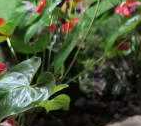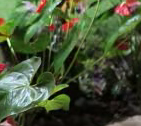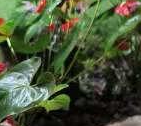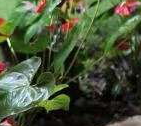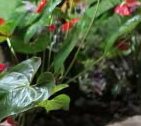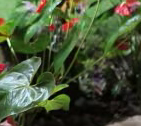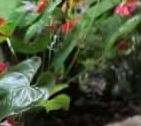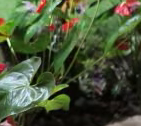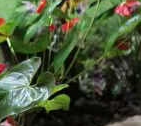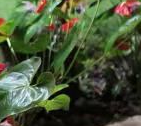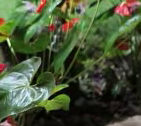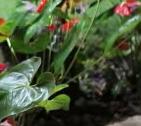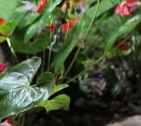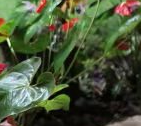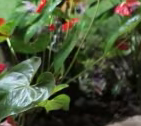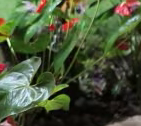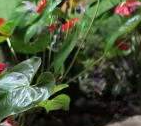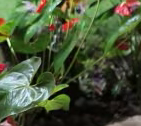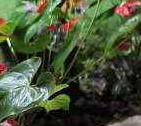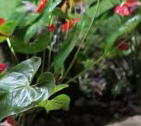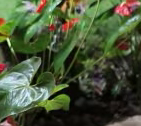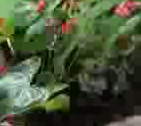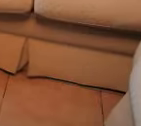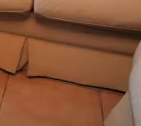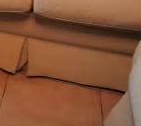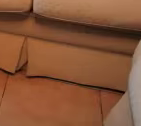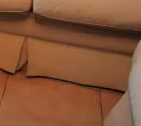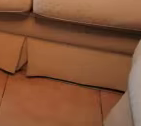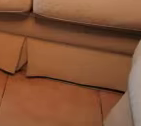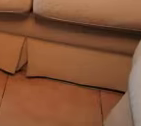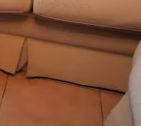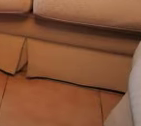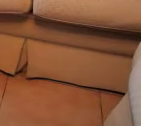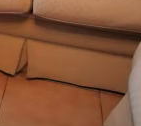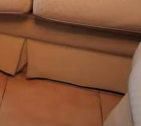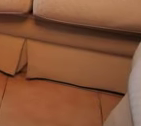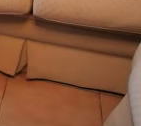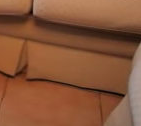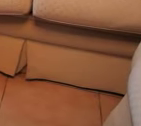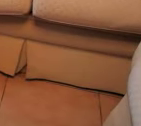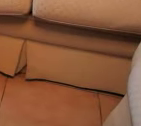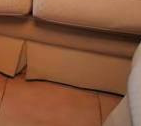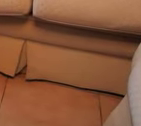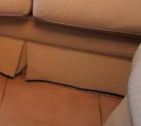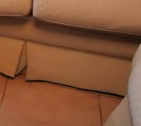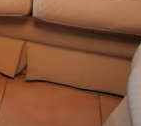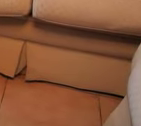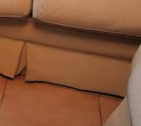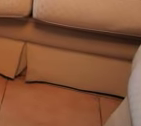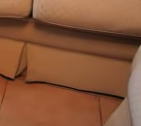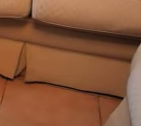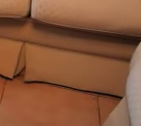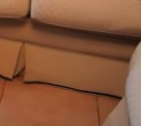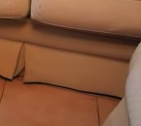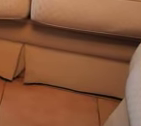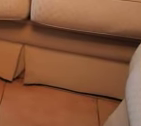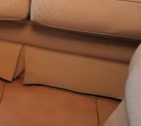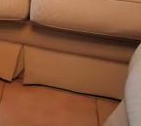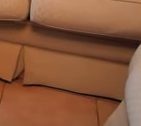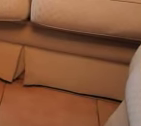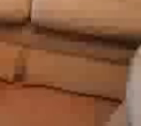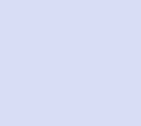na mesma direção que ela, de uma certa forma. Na sala, Luciana Beatriz continua utilizando o notebook no